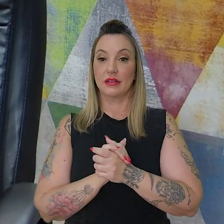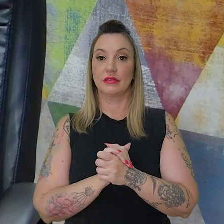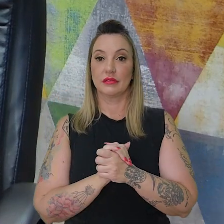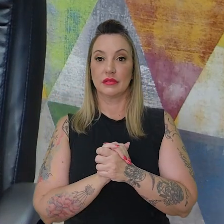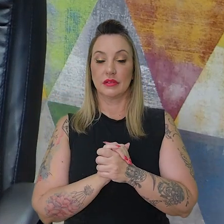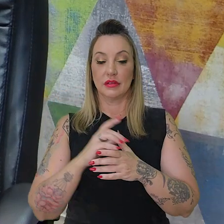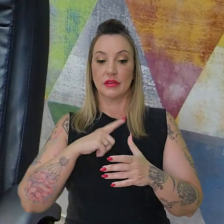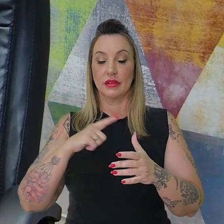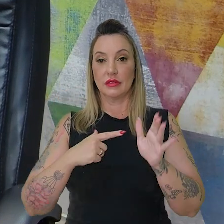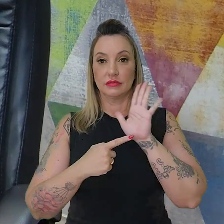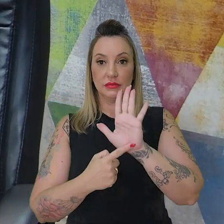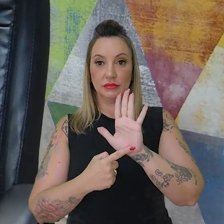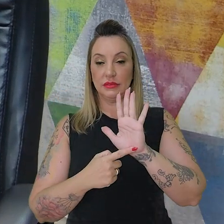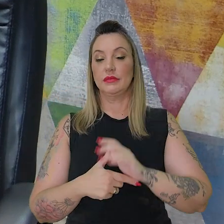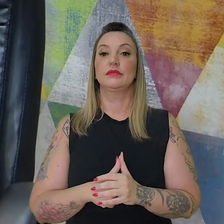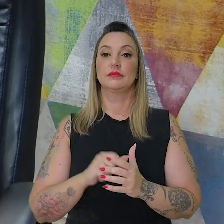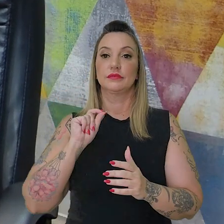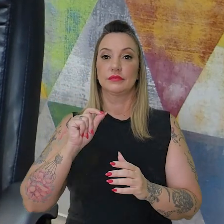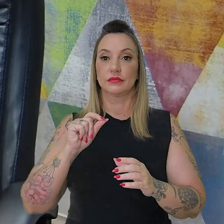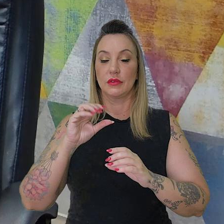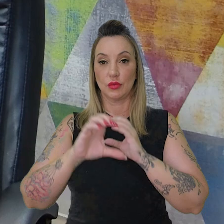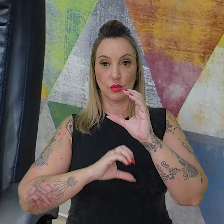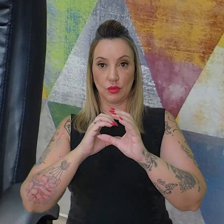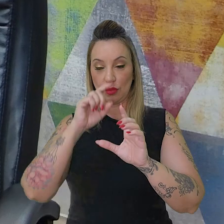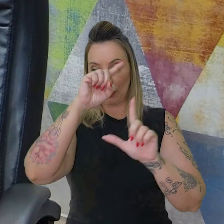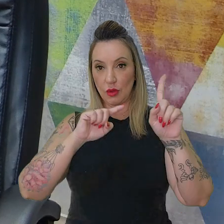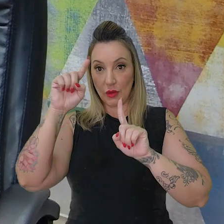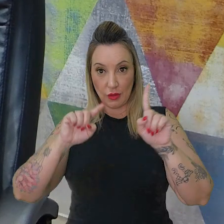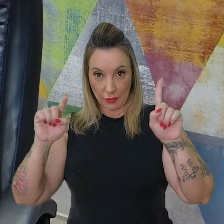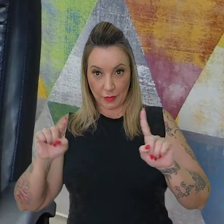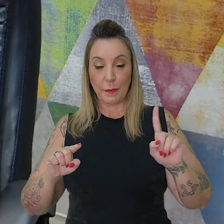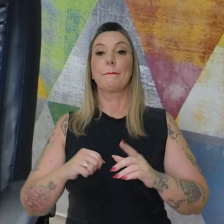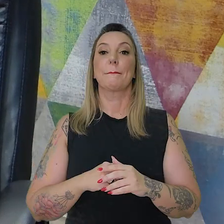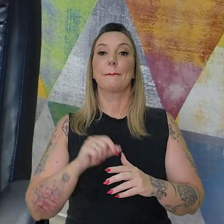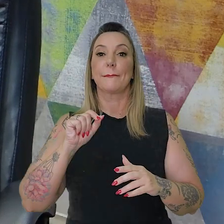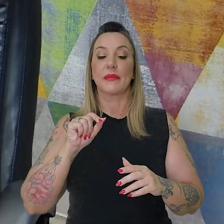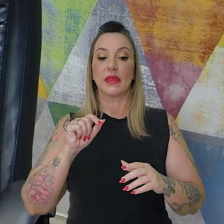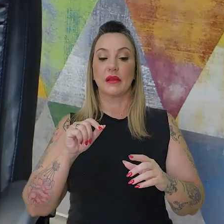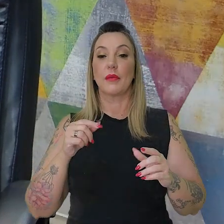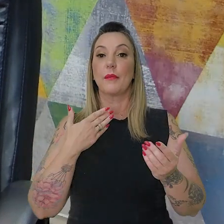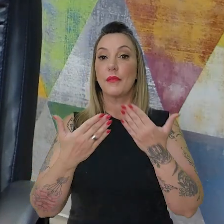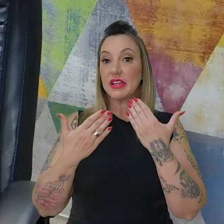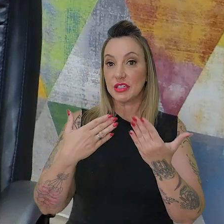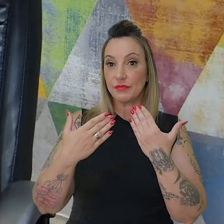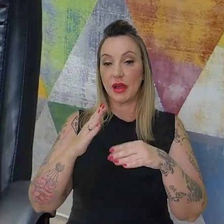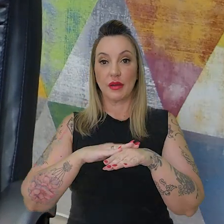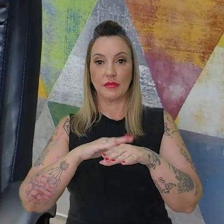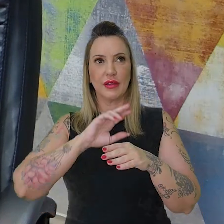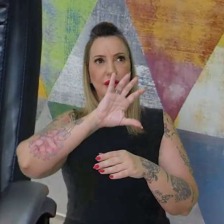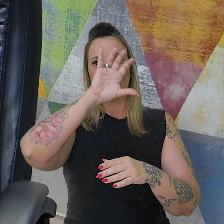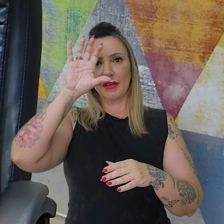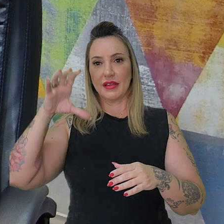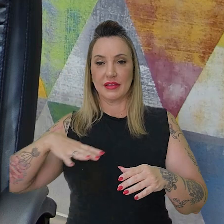e essa temporada tá sendo apresentada pelo curto circuito o curto circuito é um circuito de bate-papos que a gente realizou em várias